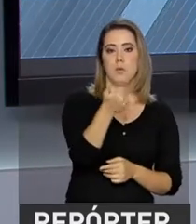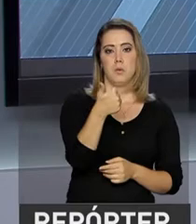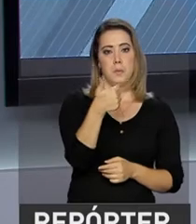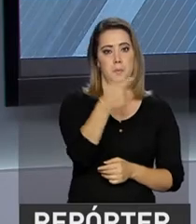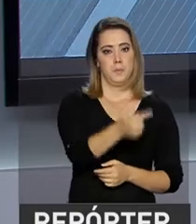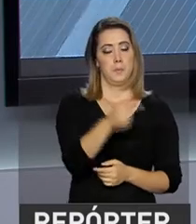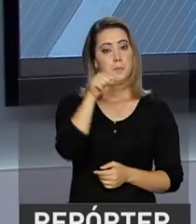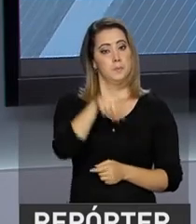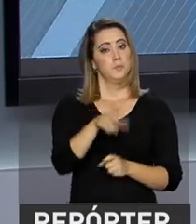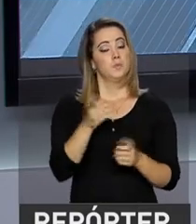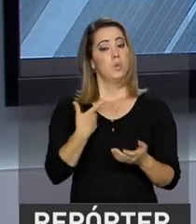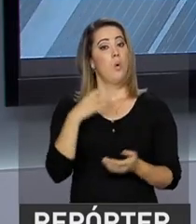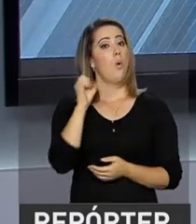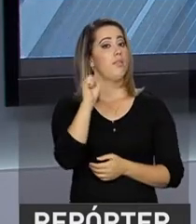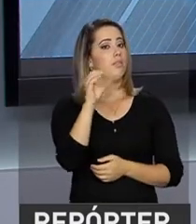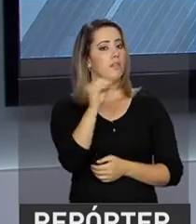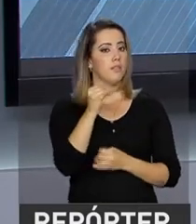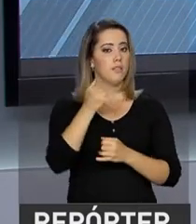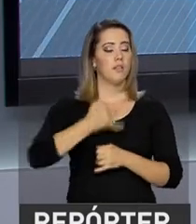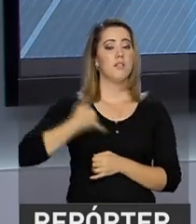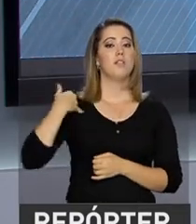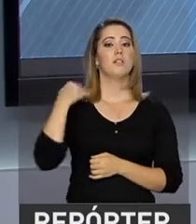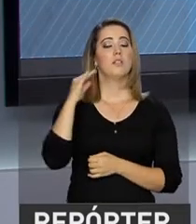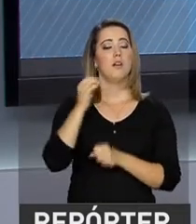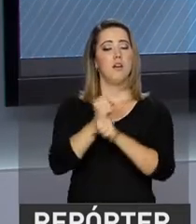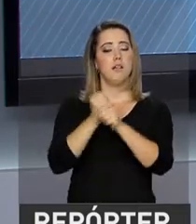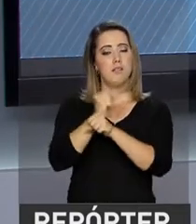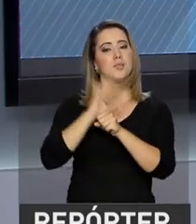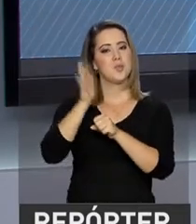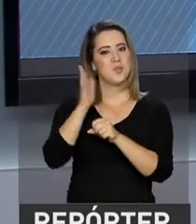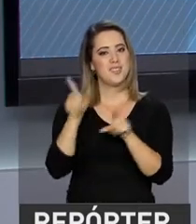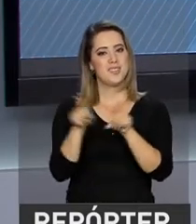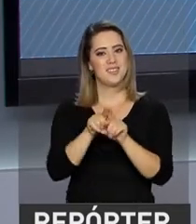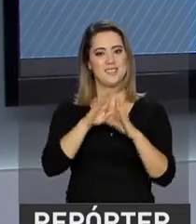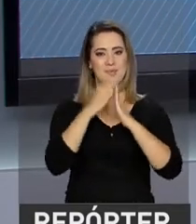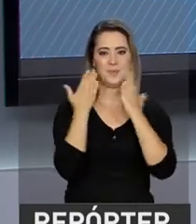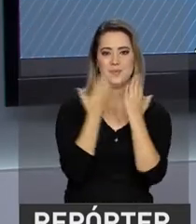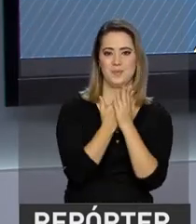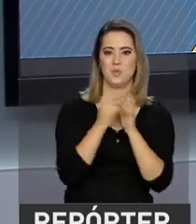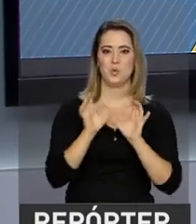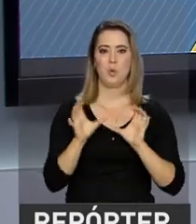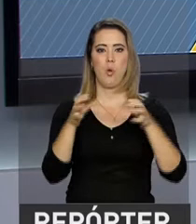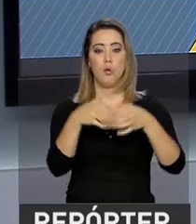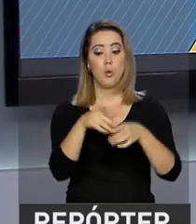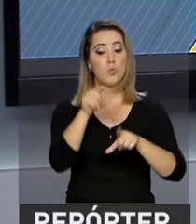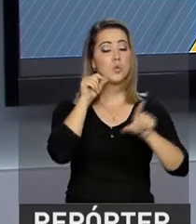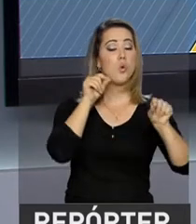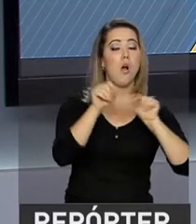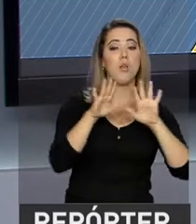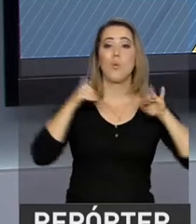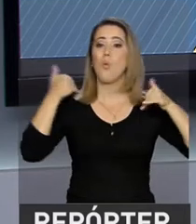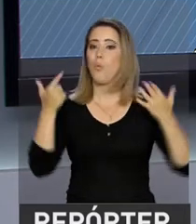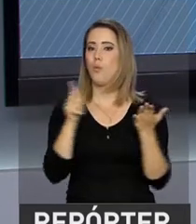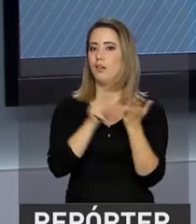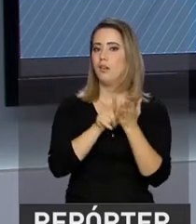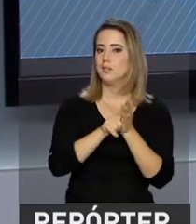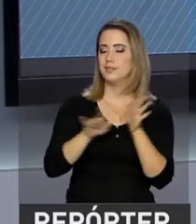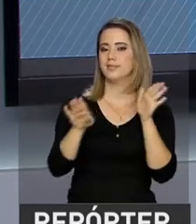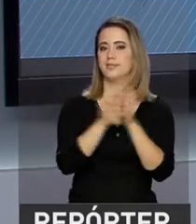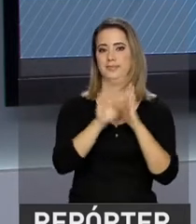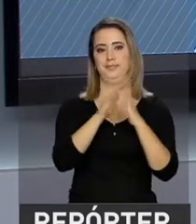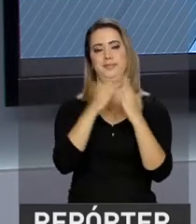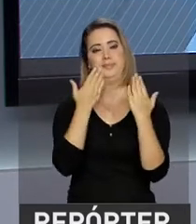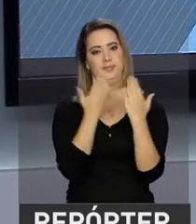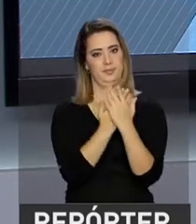do livro didático completa 80 anos nas escolas as equipes pedagógicas já estão escolhendo os livros que vão chegar às salas de